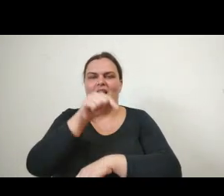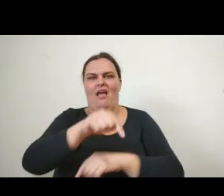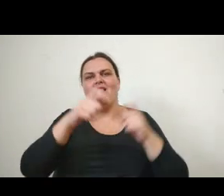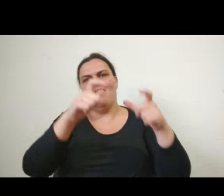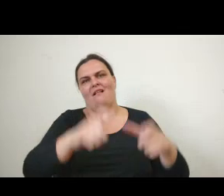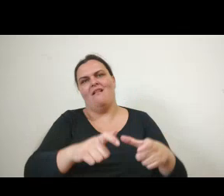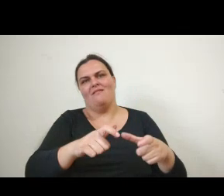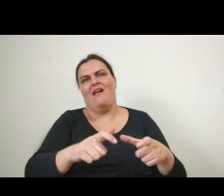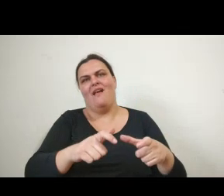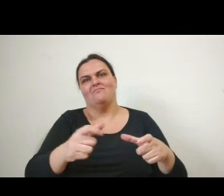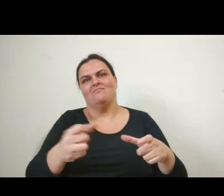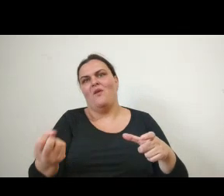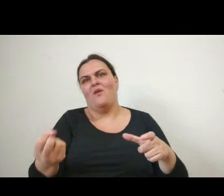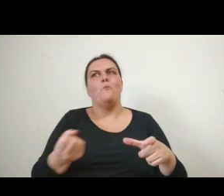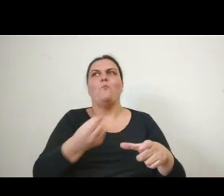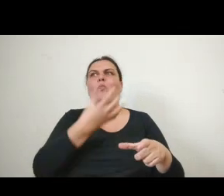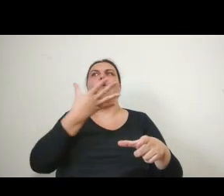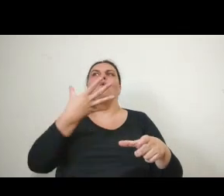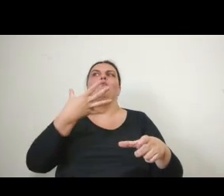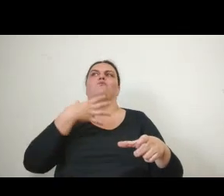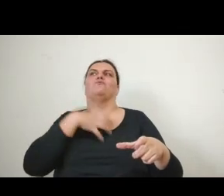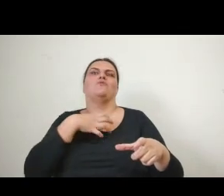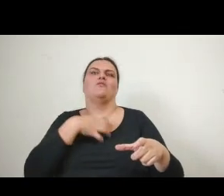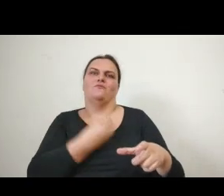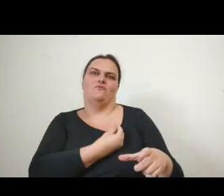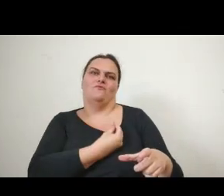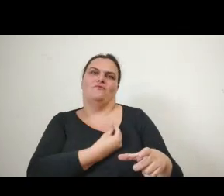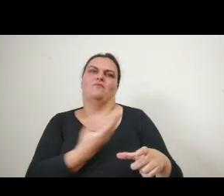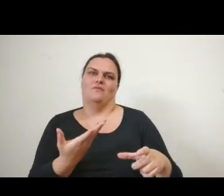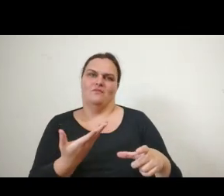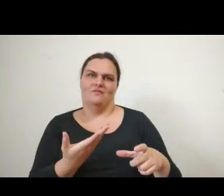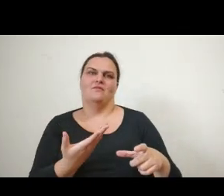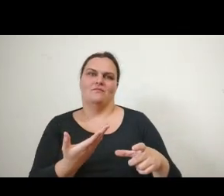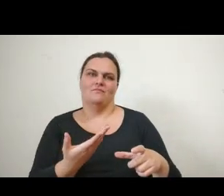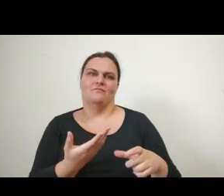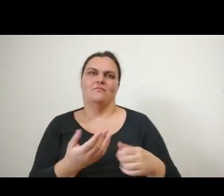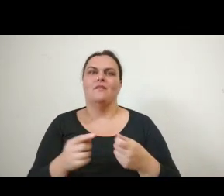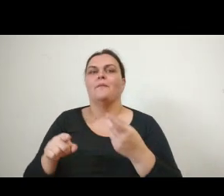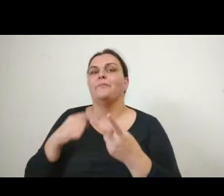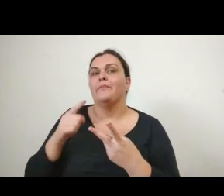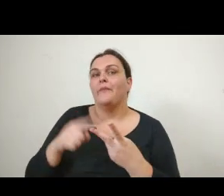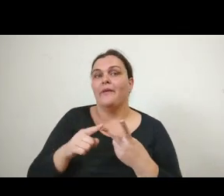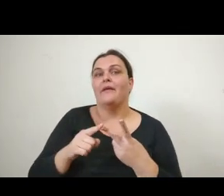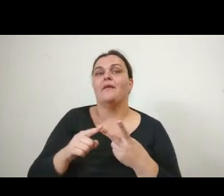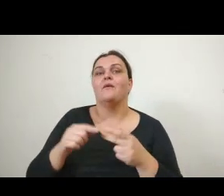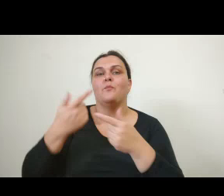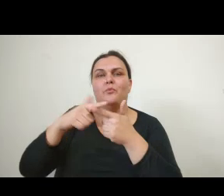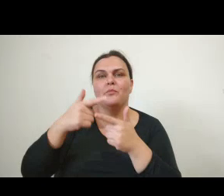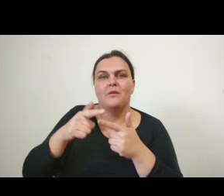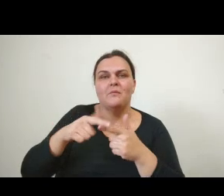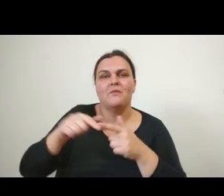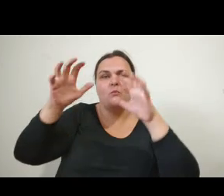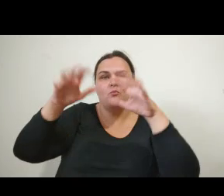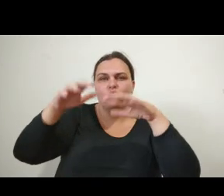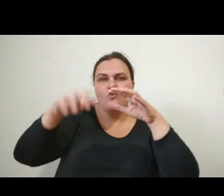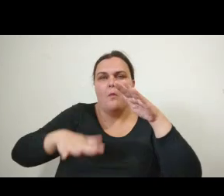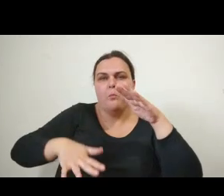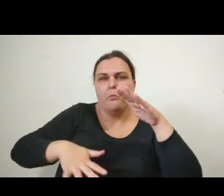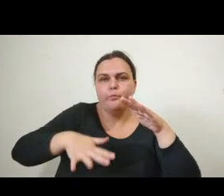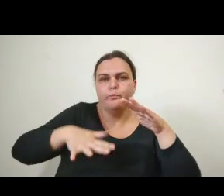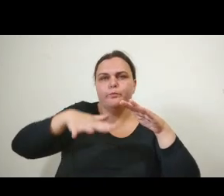eventos climáticos extremos, né, como inundações, secas severas e ondas de calor, podem causar perda significativa